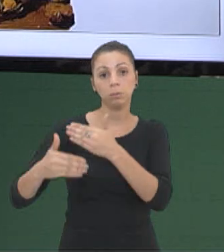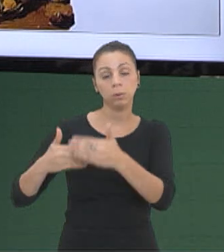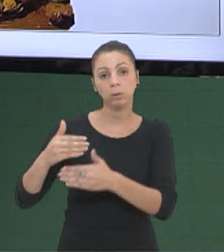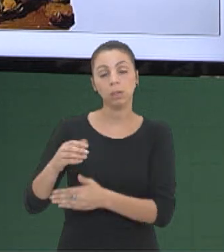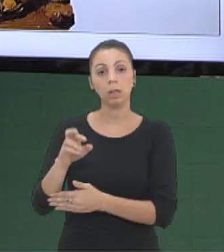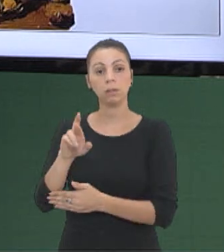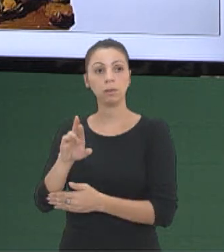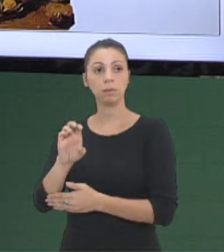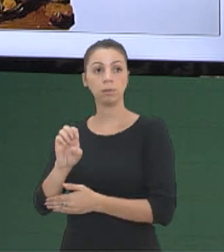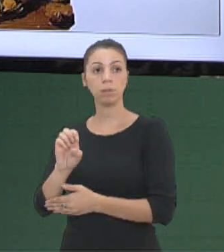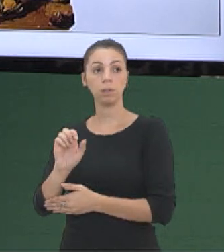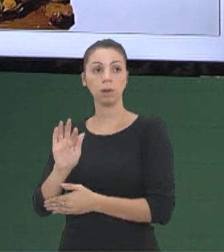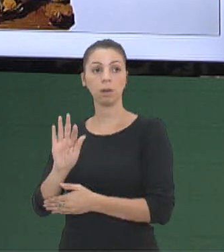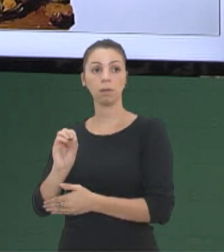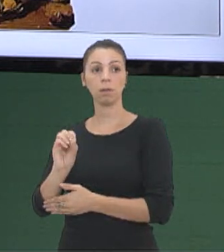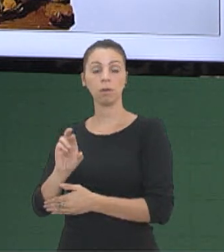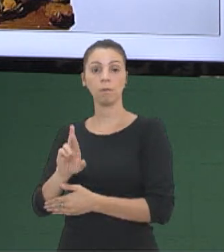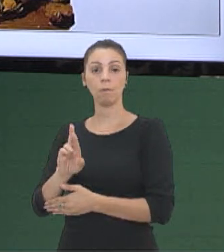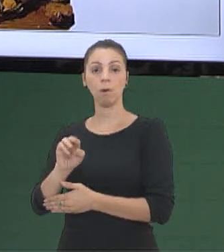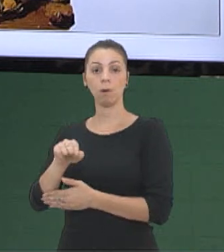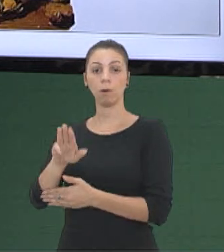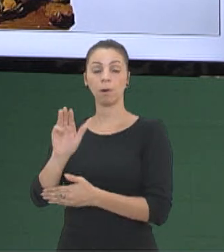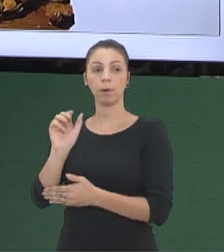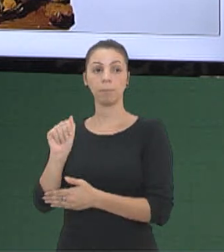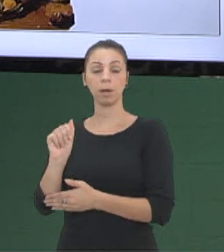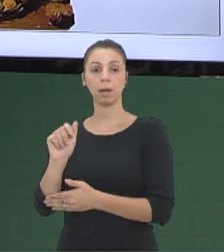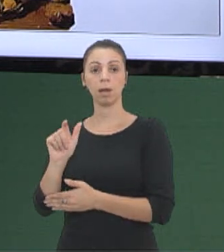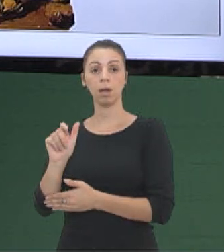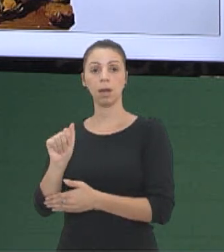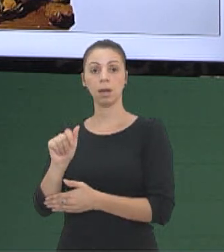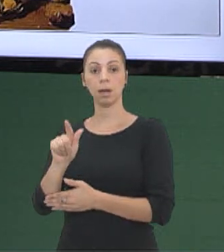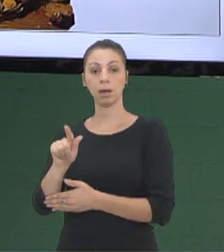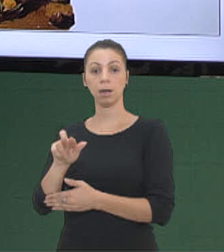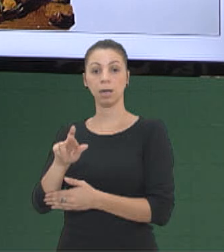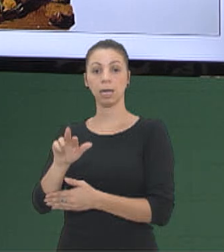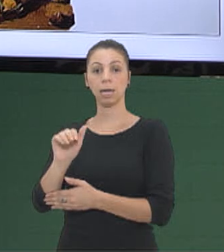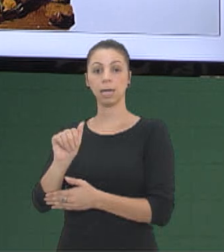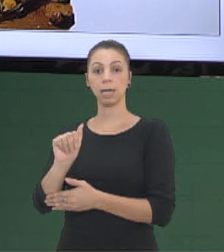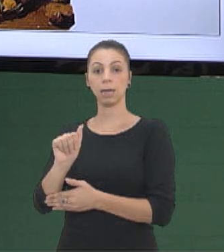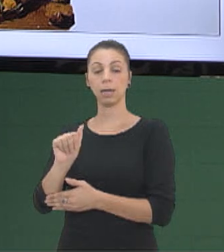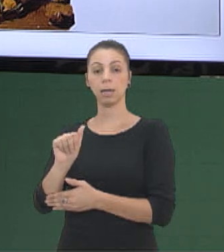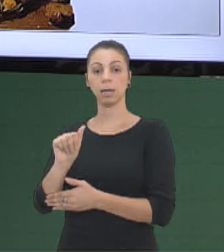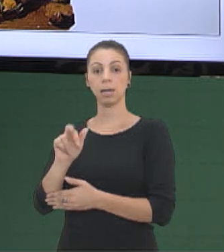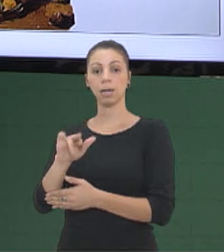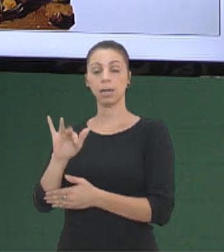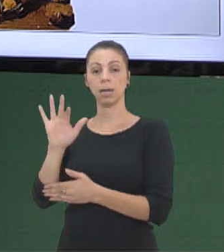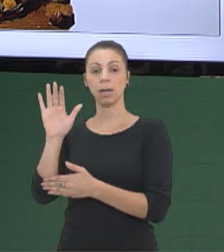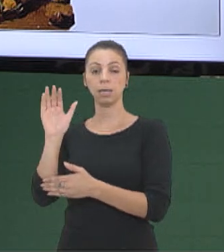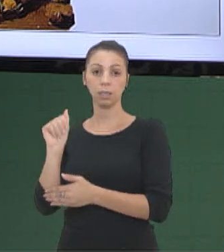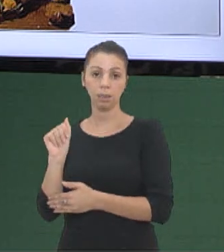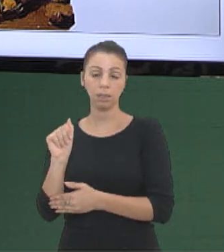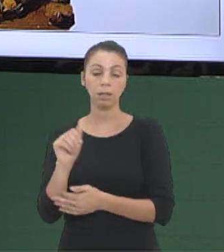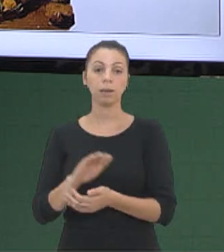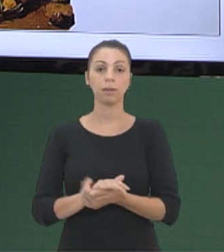É claro que quando você controla os salários, você começa a entrar em atrito contra os girondinos, que